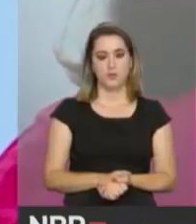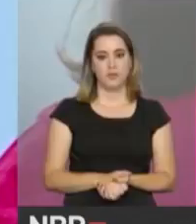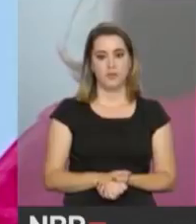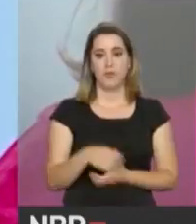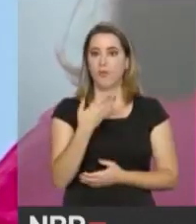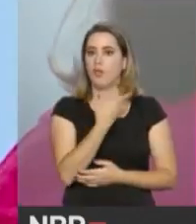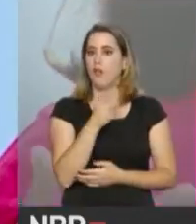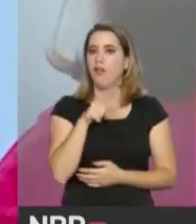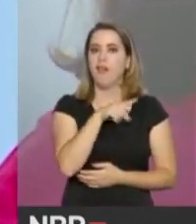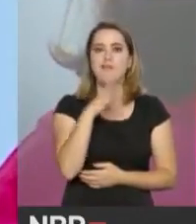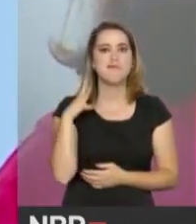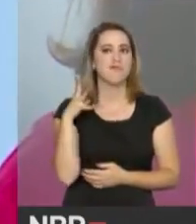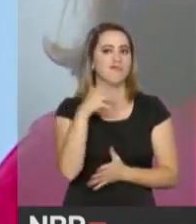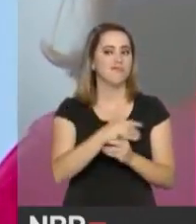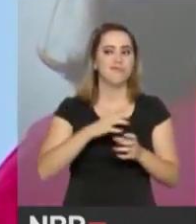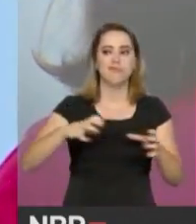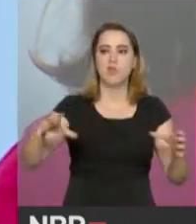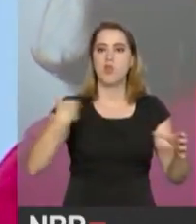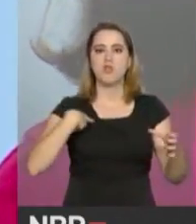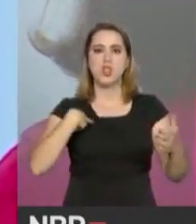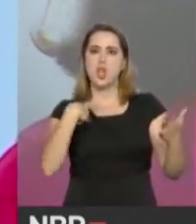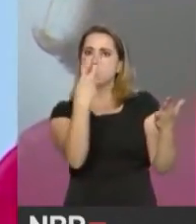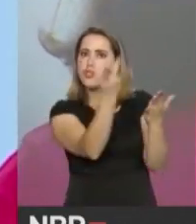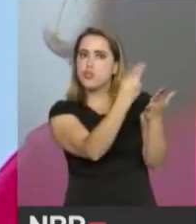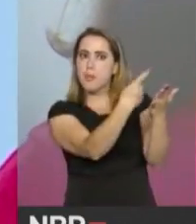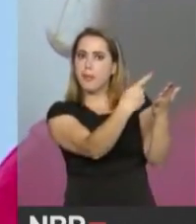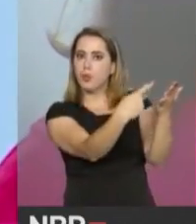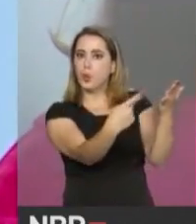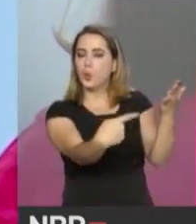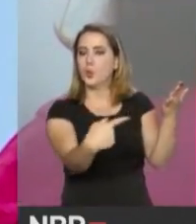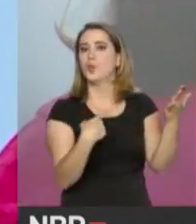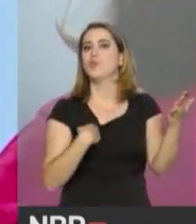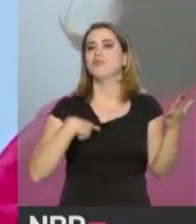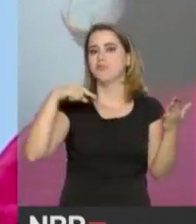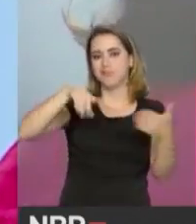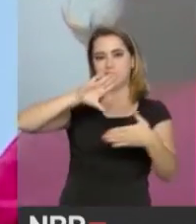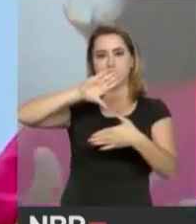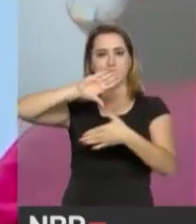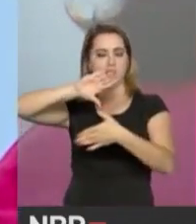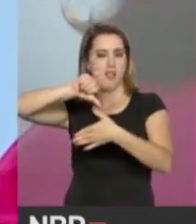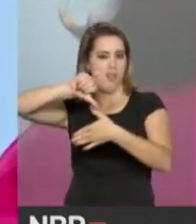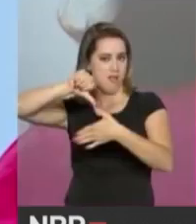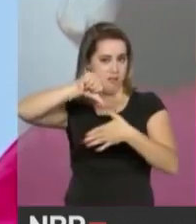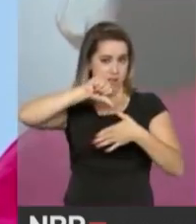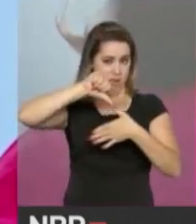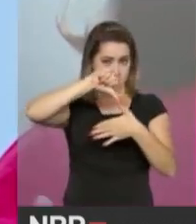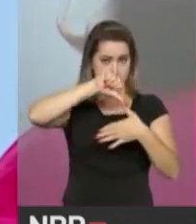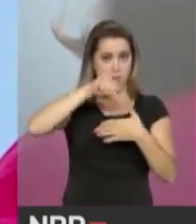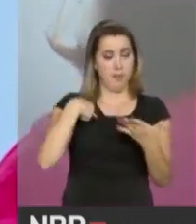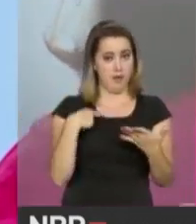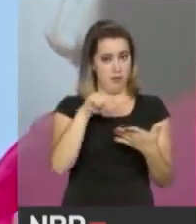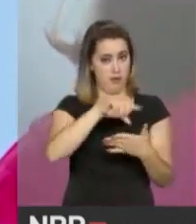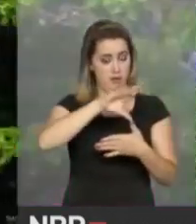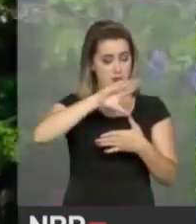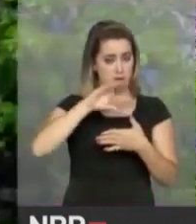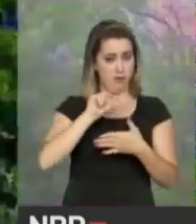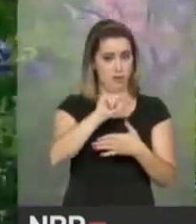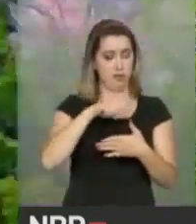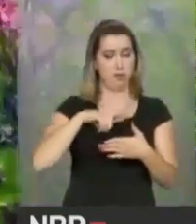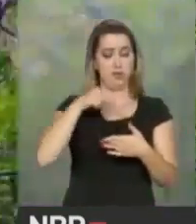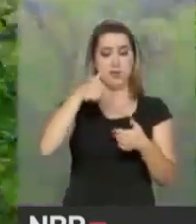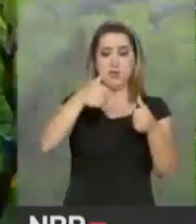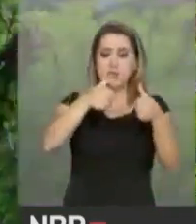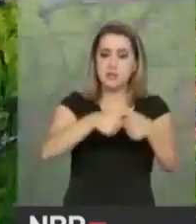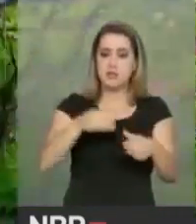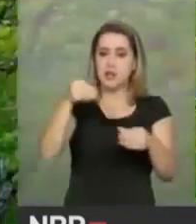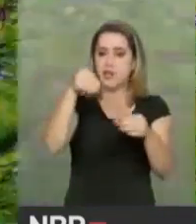Ele é o maior acervo de pinturas rupestres da América Latina e está localizado dentro exclusivamente do bioma